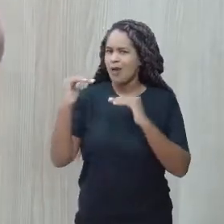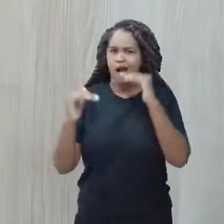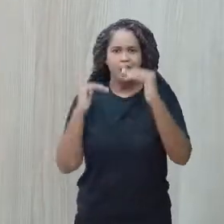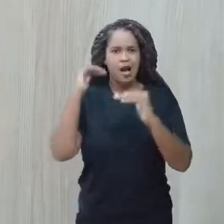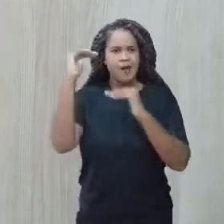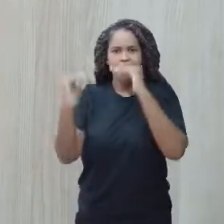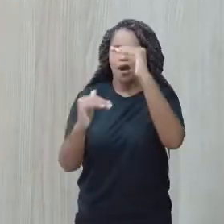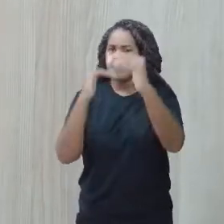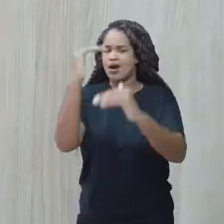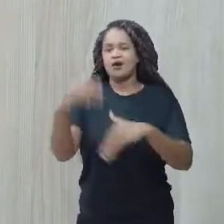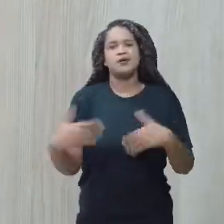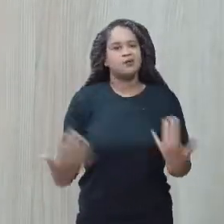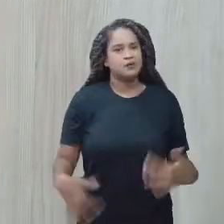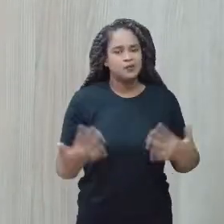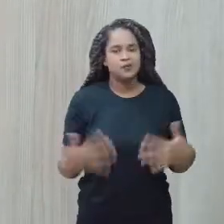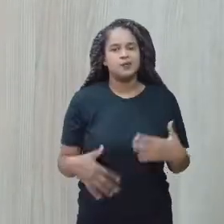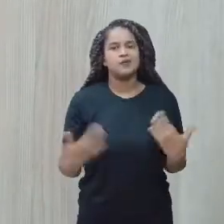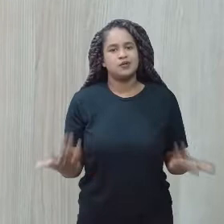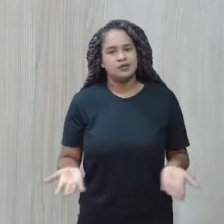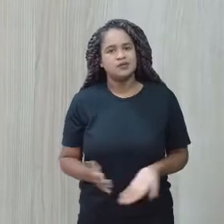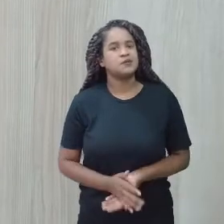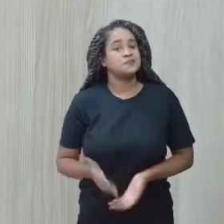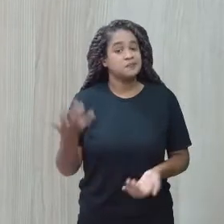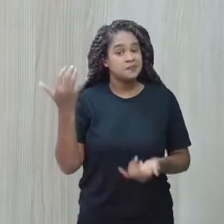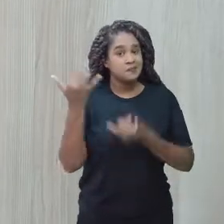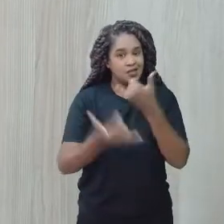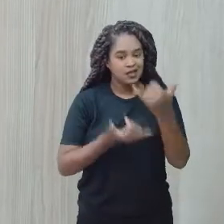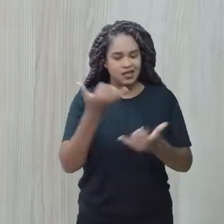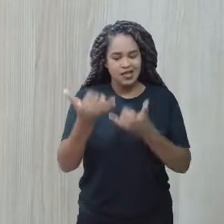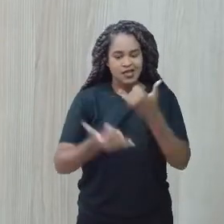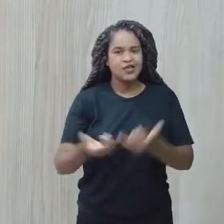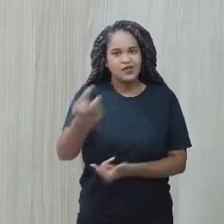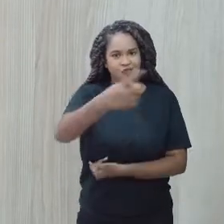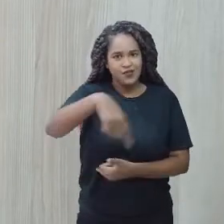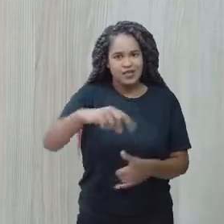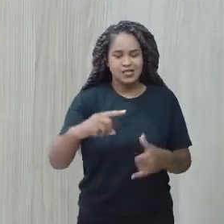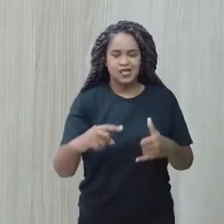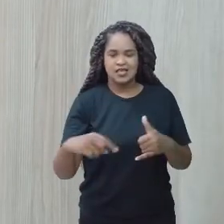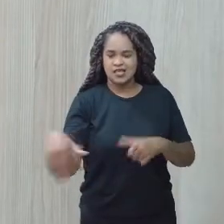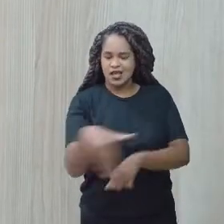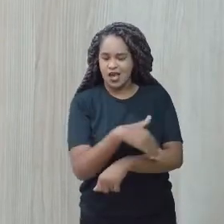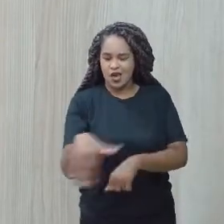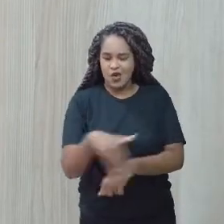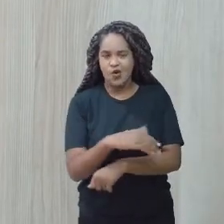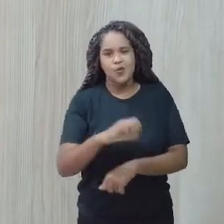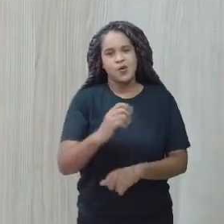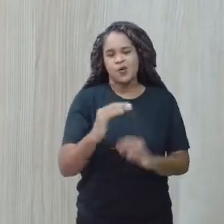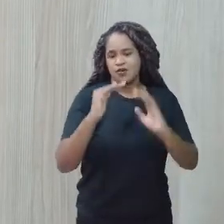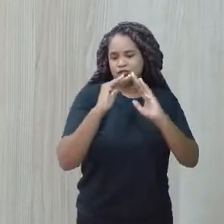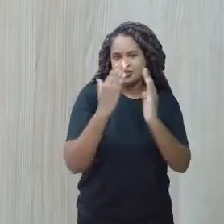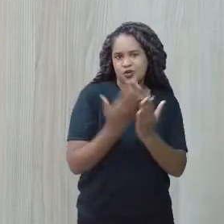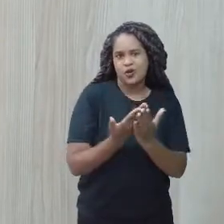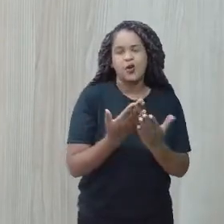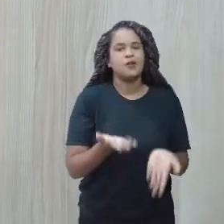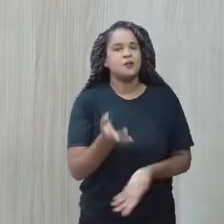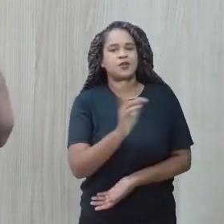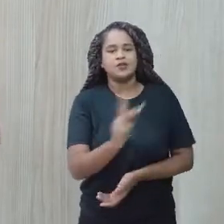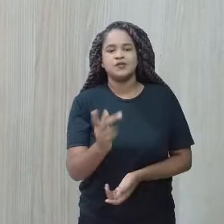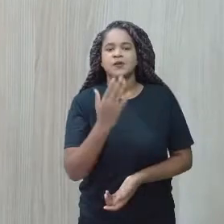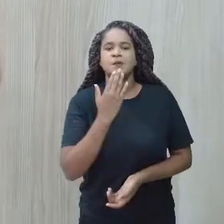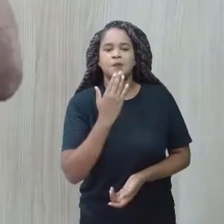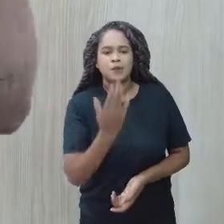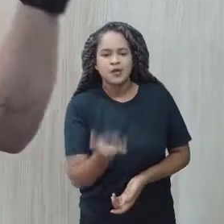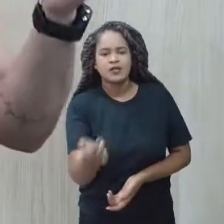foram evoluindo, né? Então, Bença, as brincadeiras que tu faz aí na tua rua ou na escola, né? Quando o professor pede para